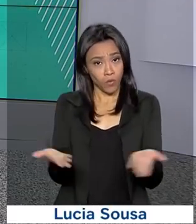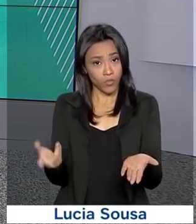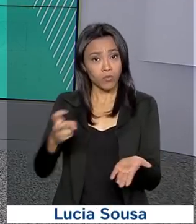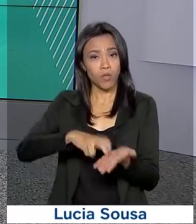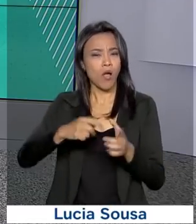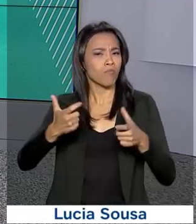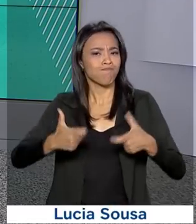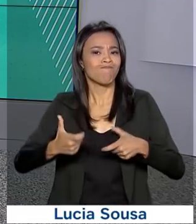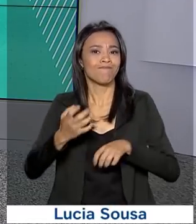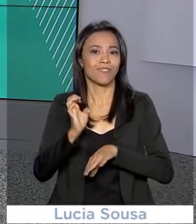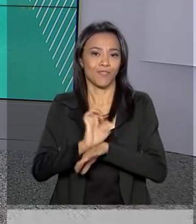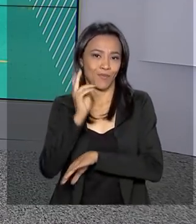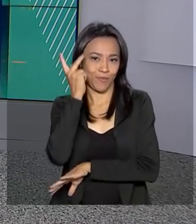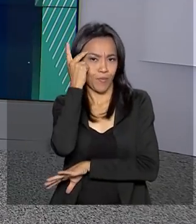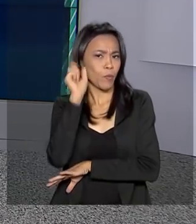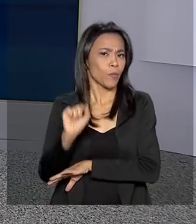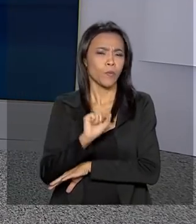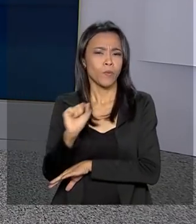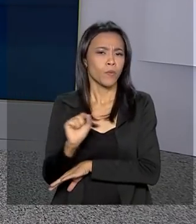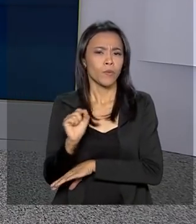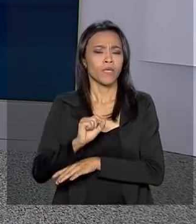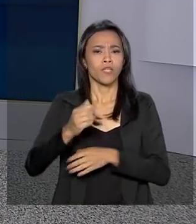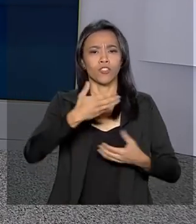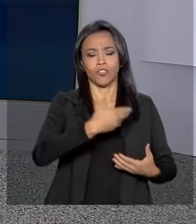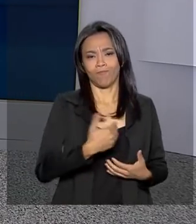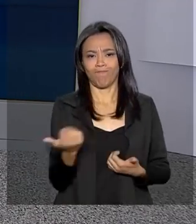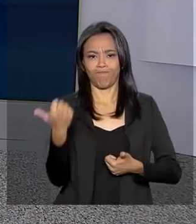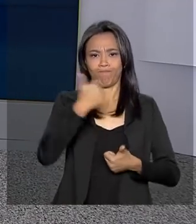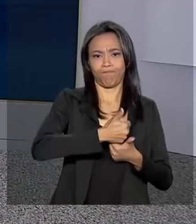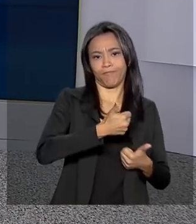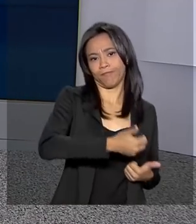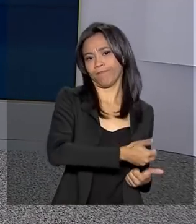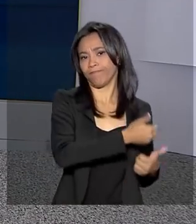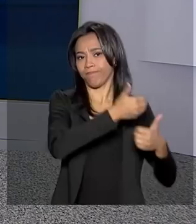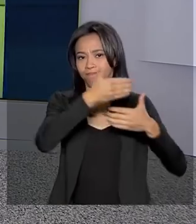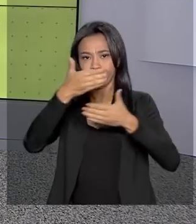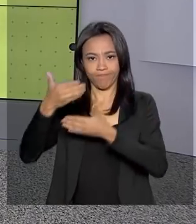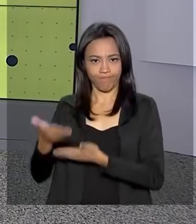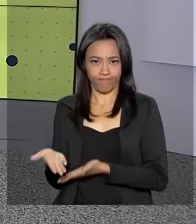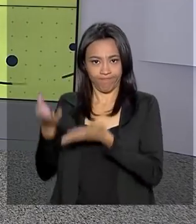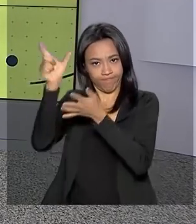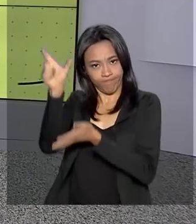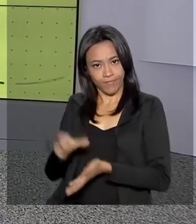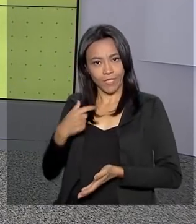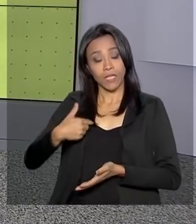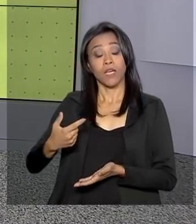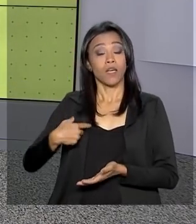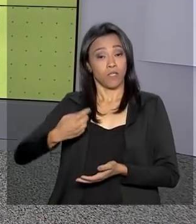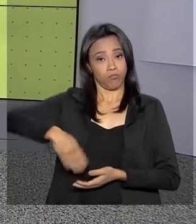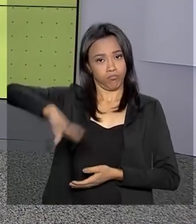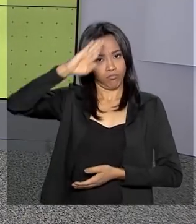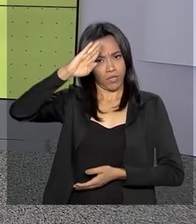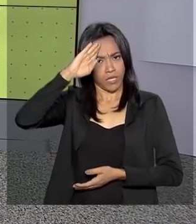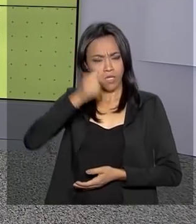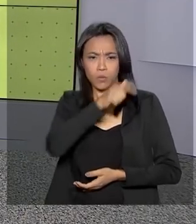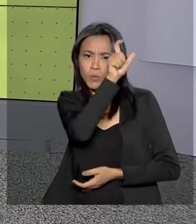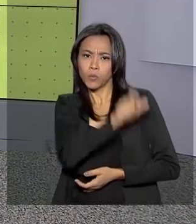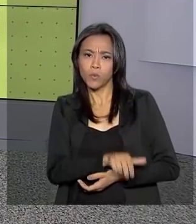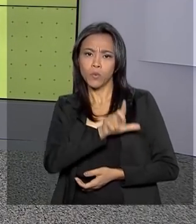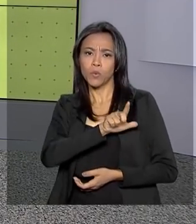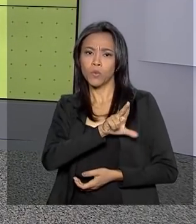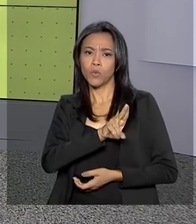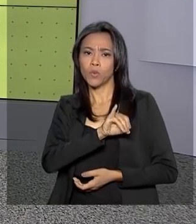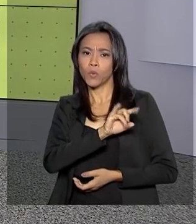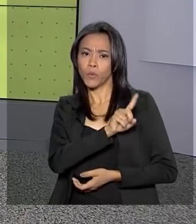manhã em São Paulo da cerimônia de transmissão de cargo no Comando Militar do Sudeste. No lugar do general de Exército, Luiz